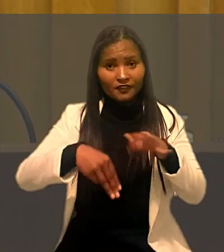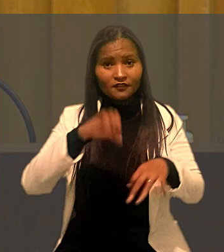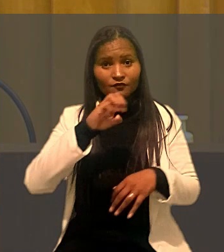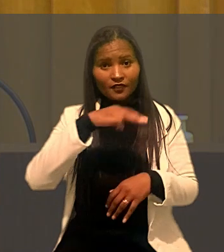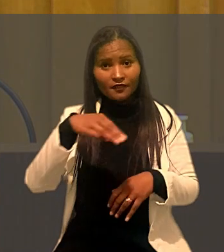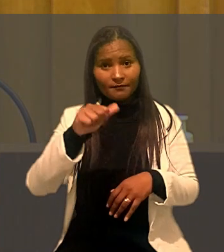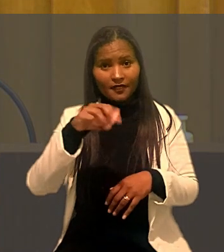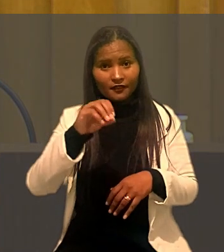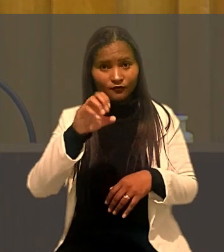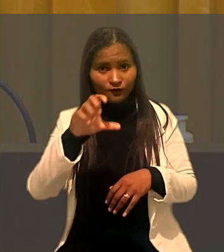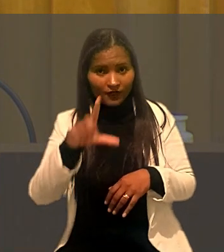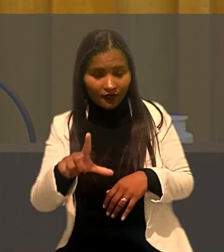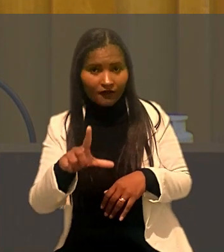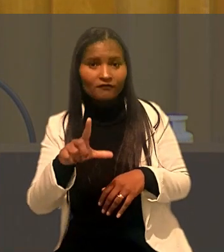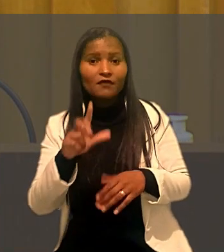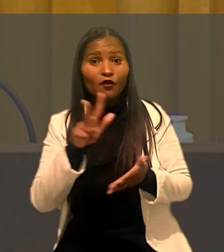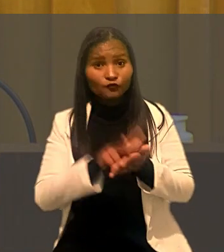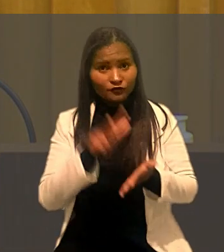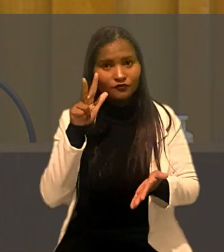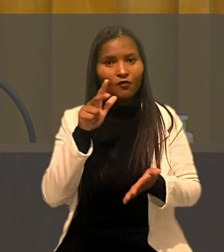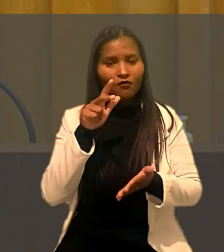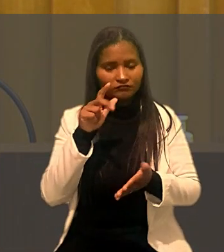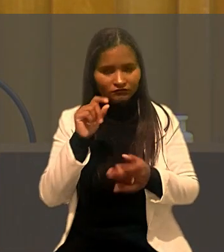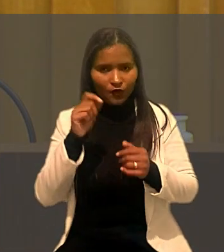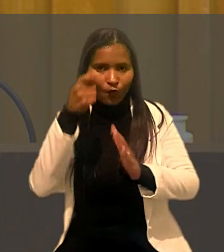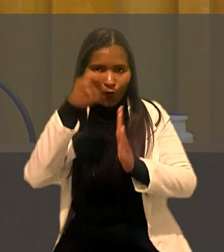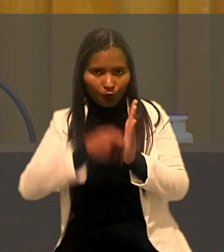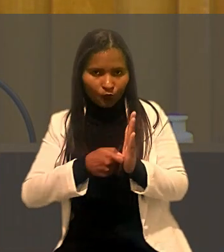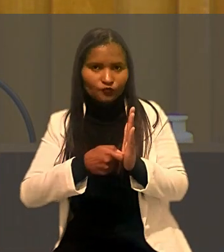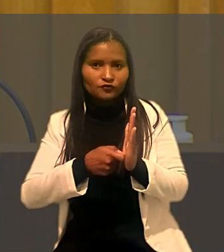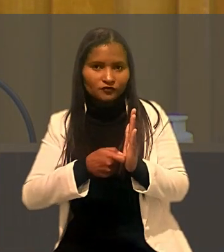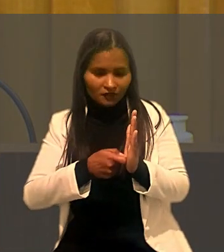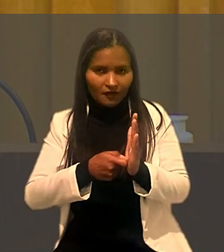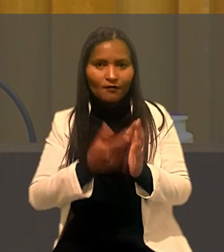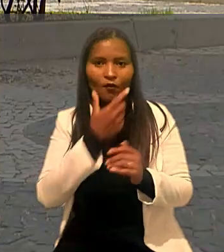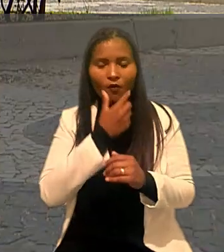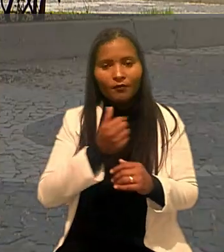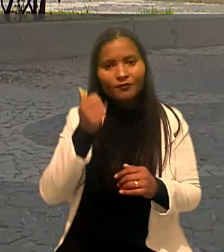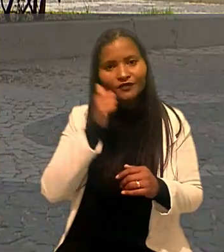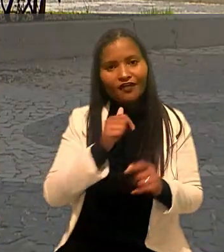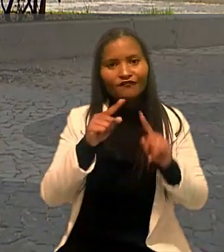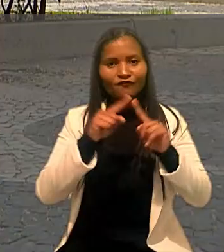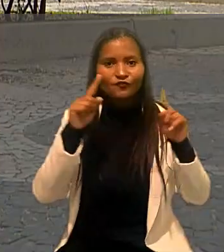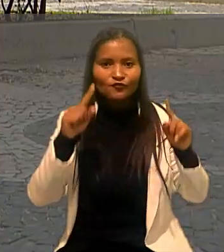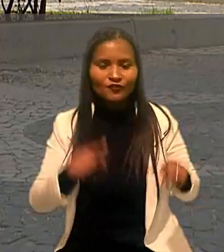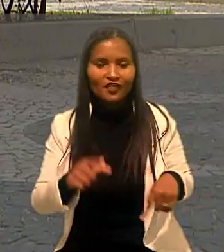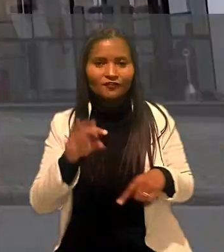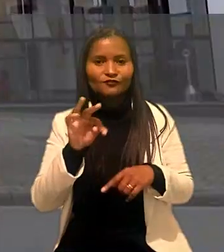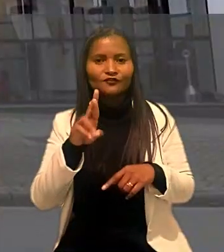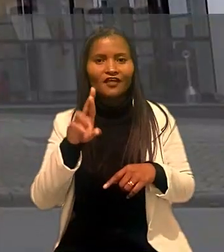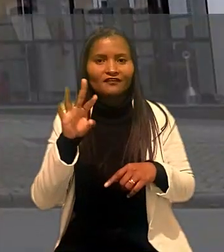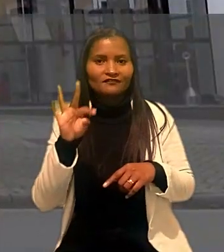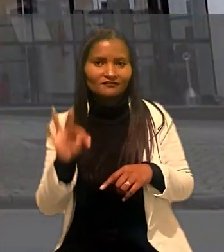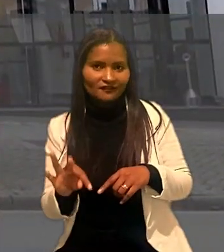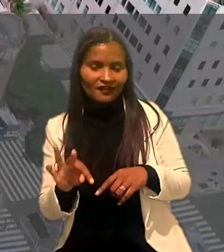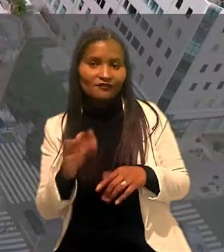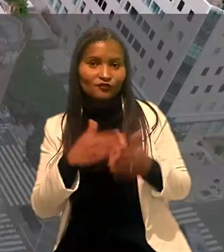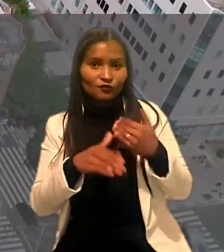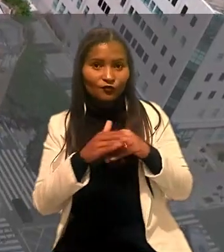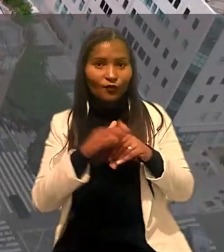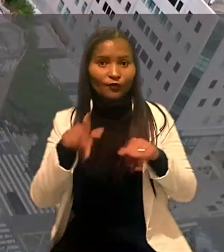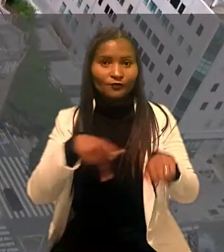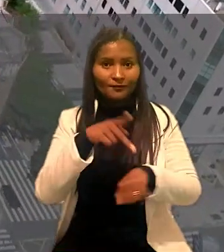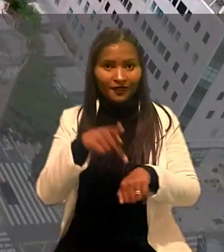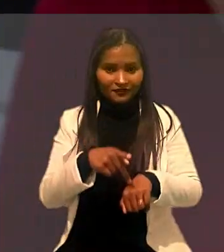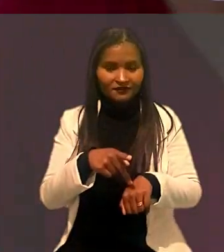Emanuel Pereira, autorizou a realização de concursos públicos para o quadro de servidoras e servidores nos tribunais regionais do trabalho em